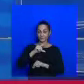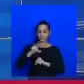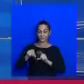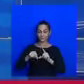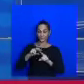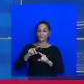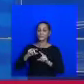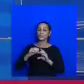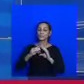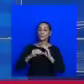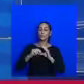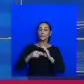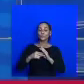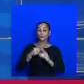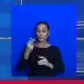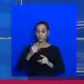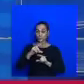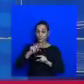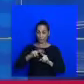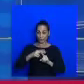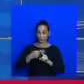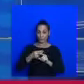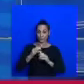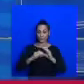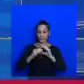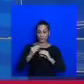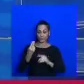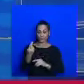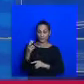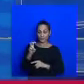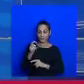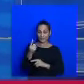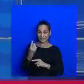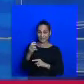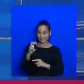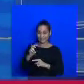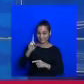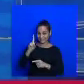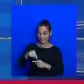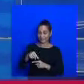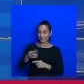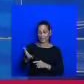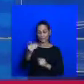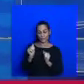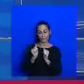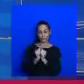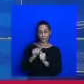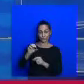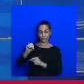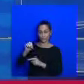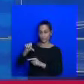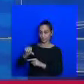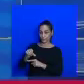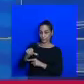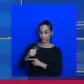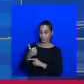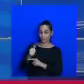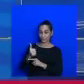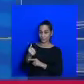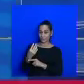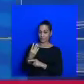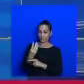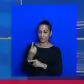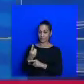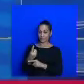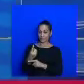dezenas sorteadas no segundo sorteio da dupla cena, concurso 2515, foram, confira comigo, 09,